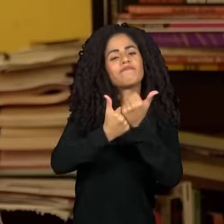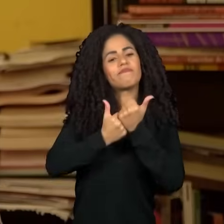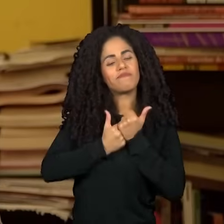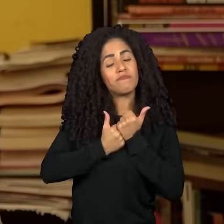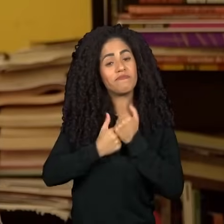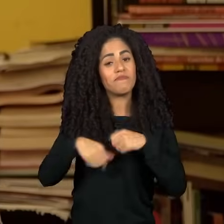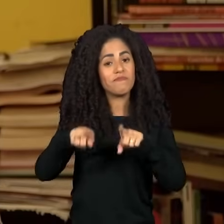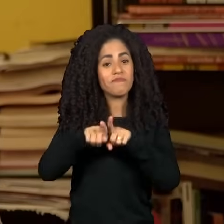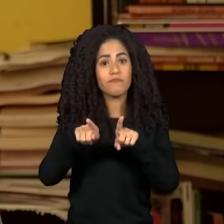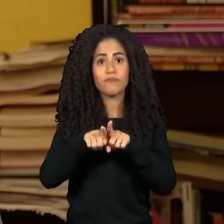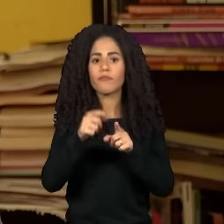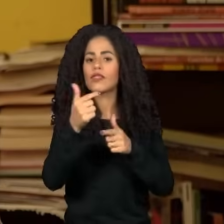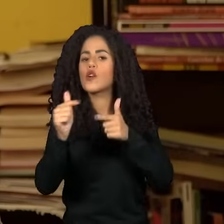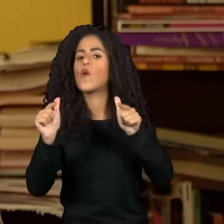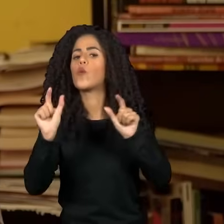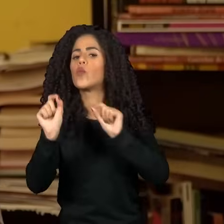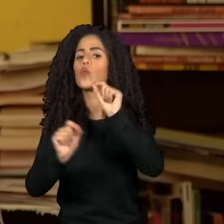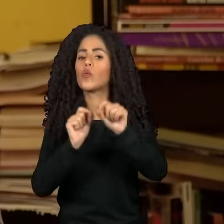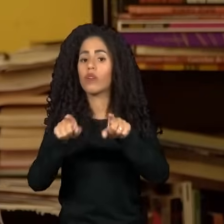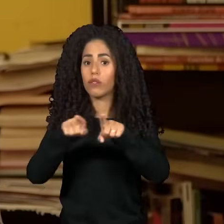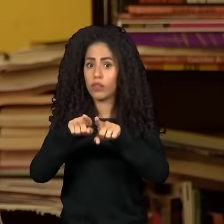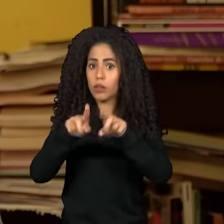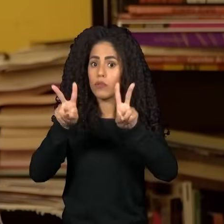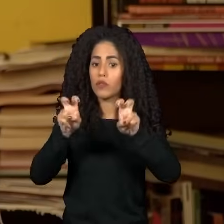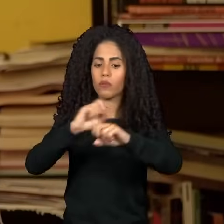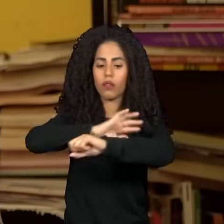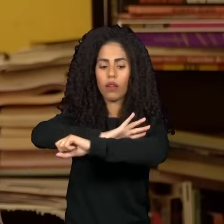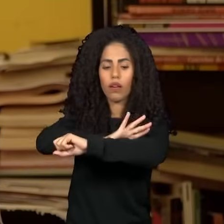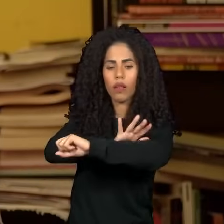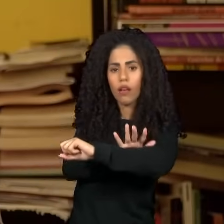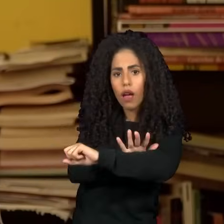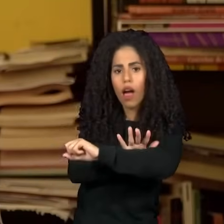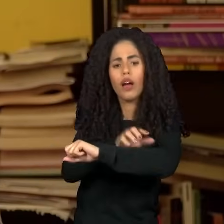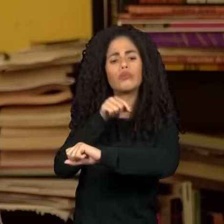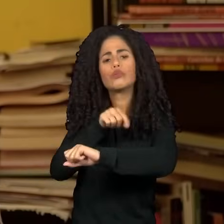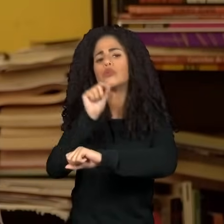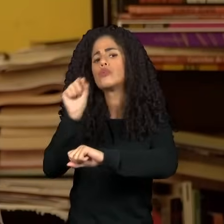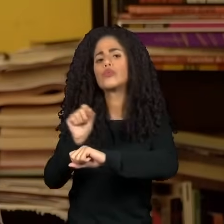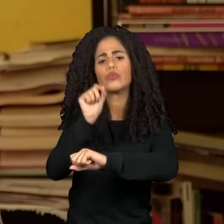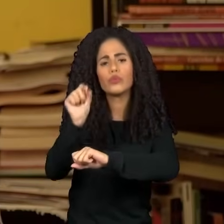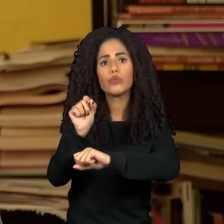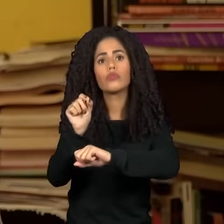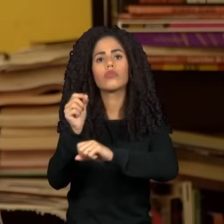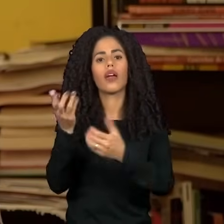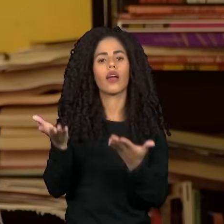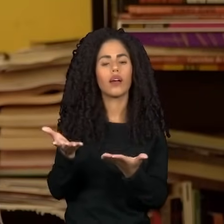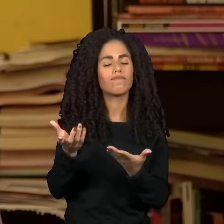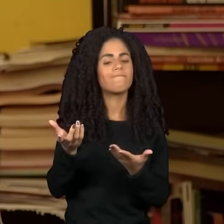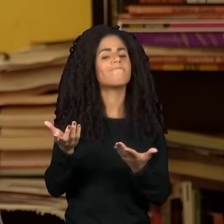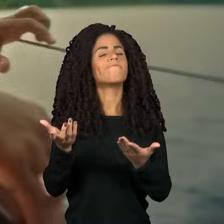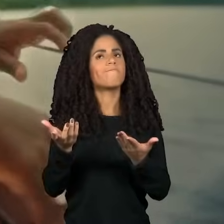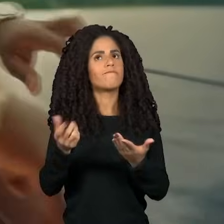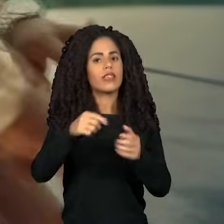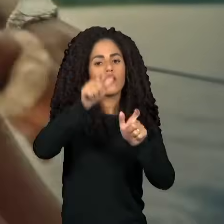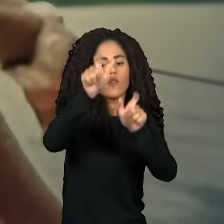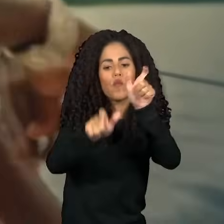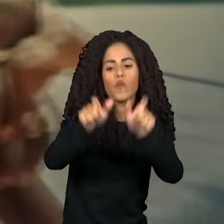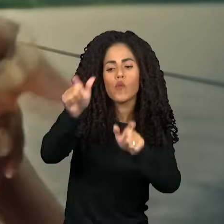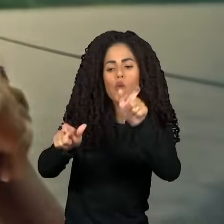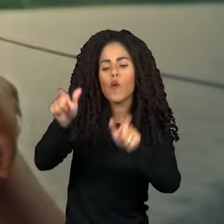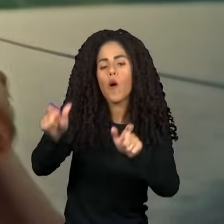Uma das dimensões do racismo, do patriarcado, é anestesiar os homens,